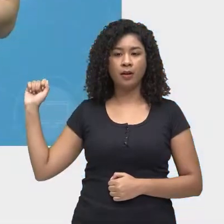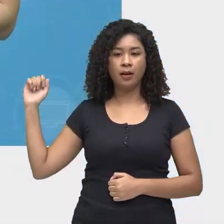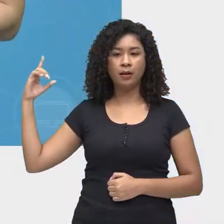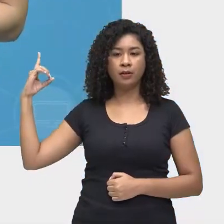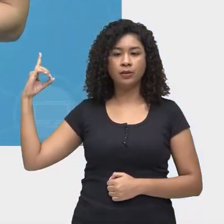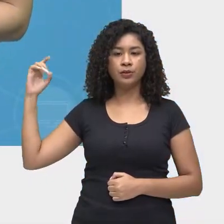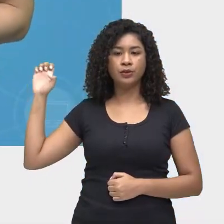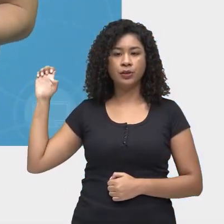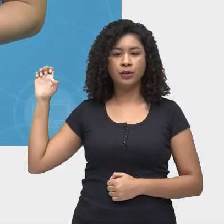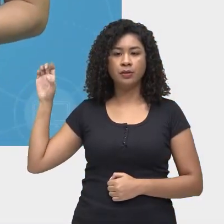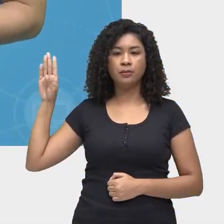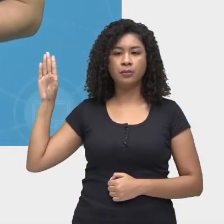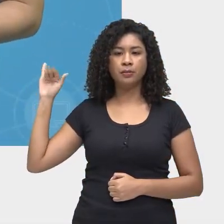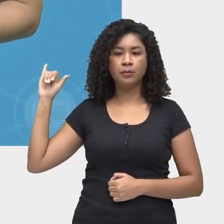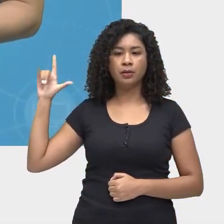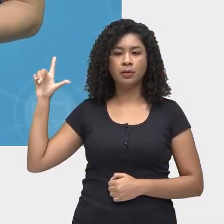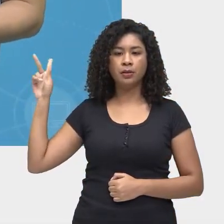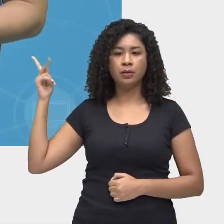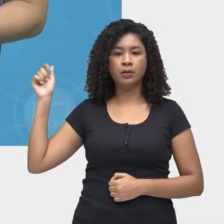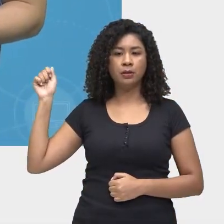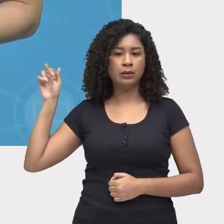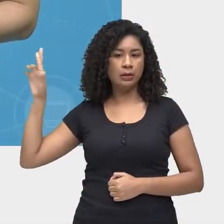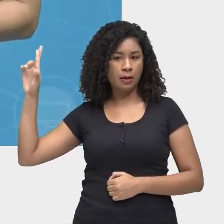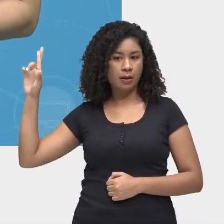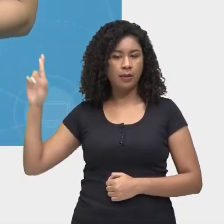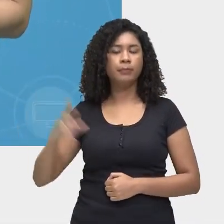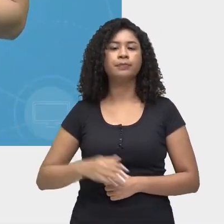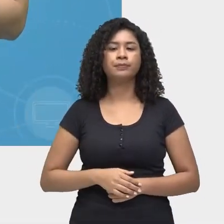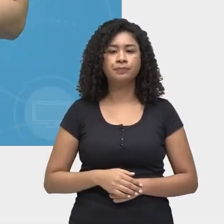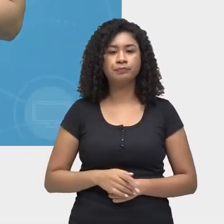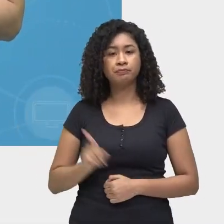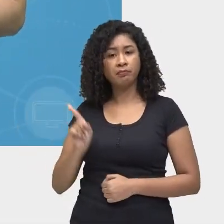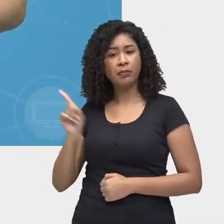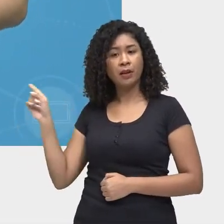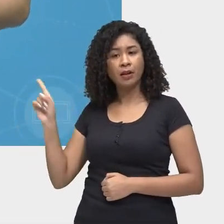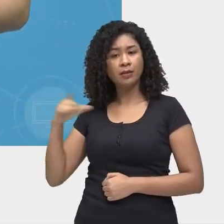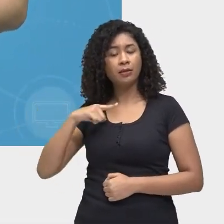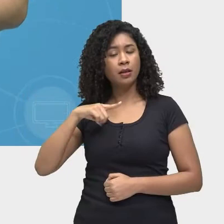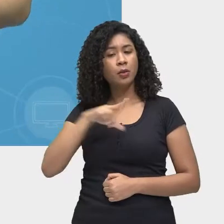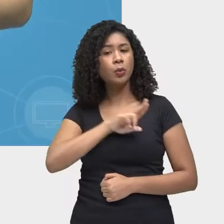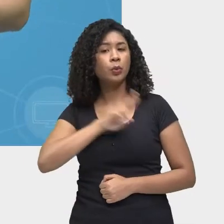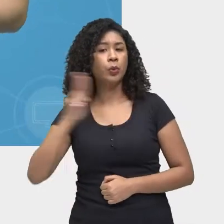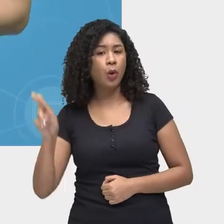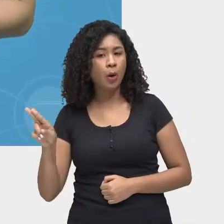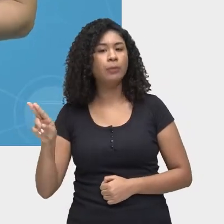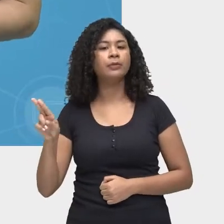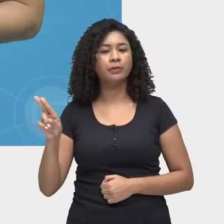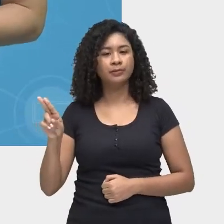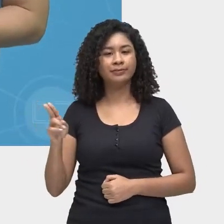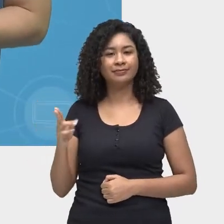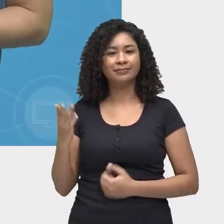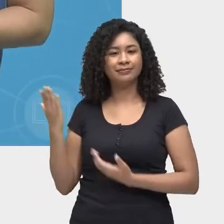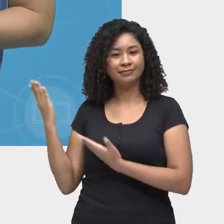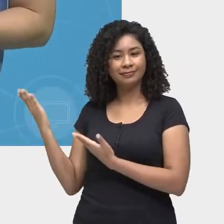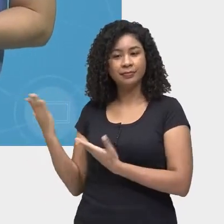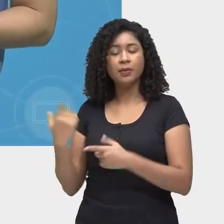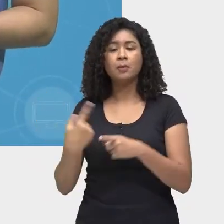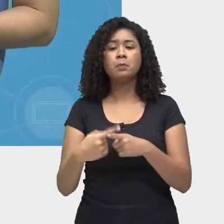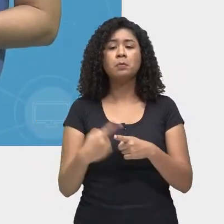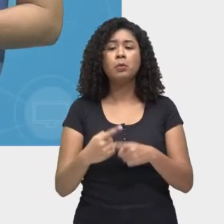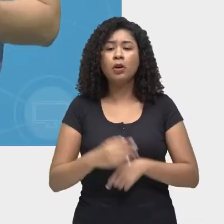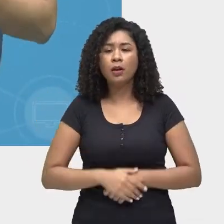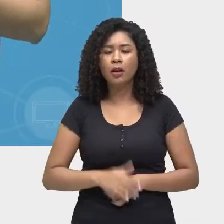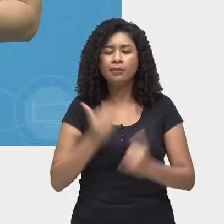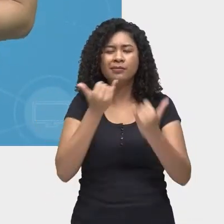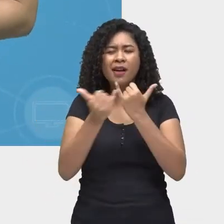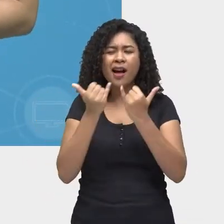fica a critério de vocês. Mas o modelo atômico de Dalton, ele também teve esse nome de bola de bilhar, porque é como